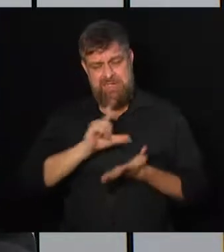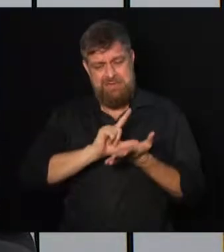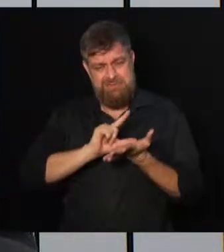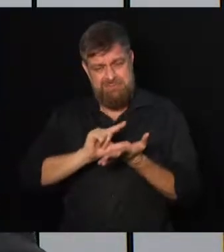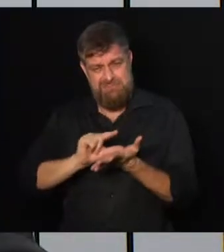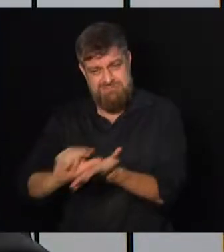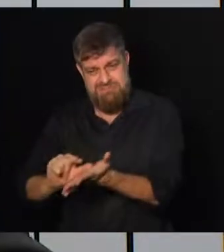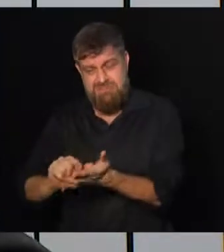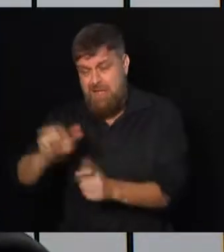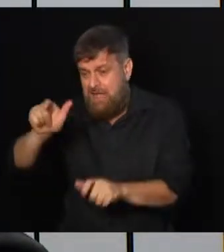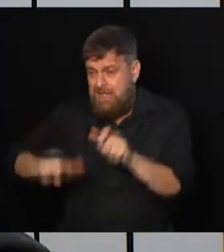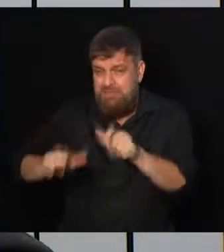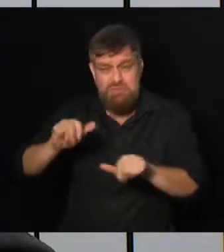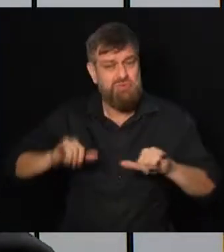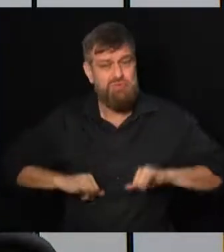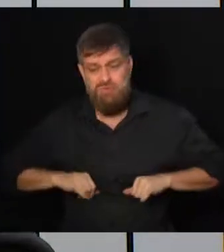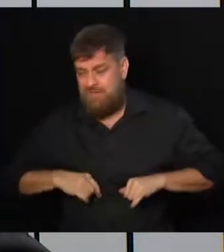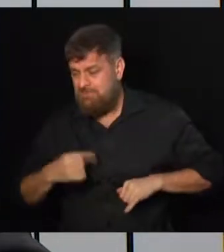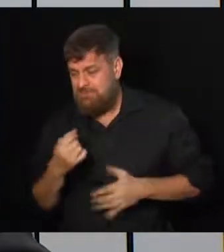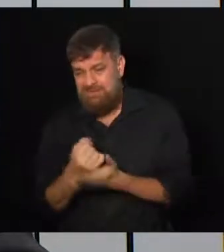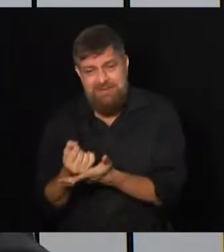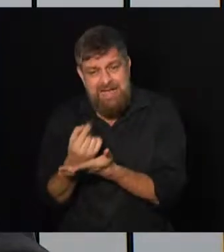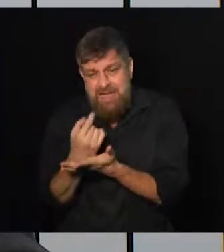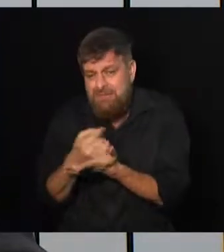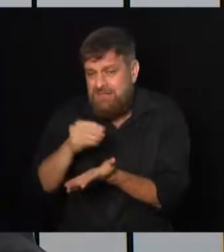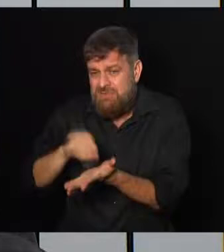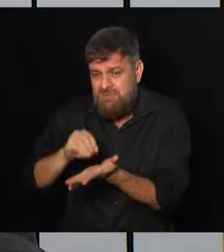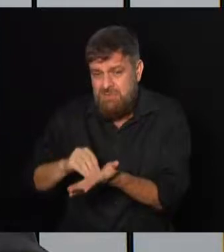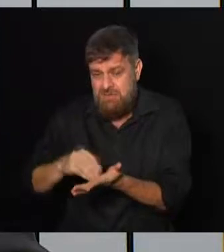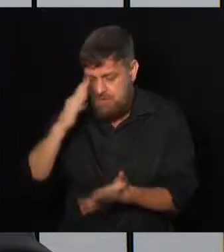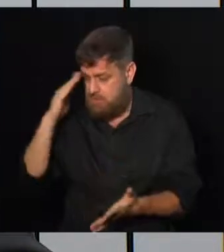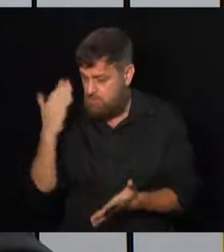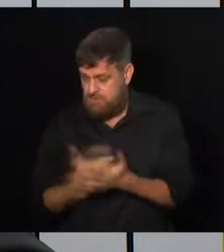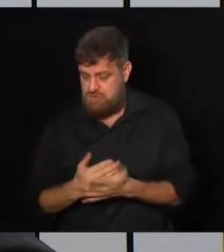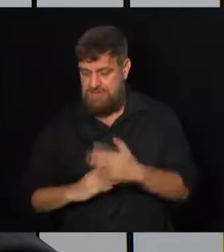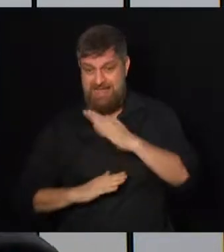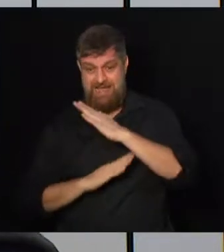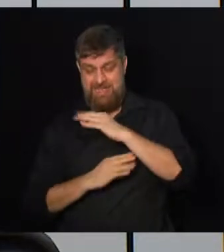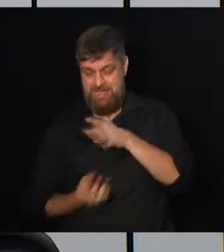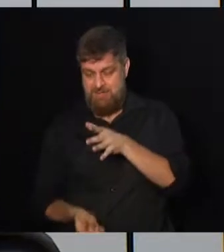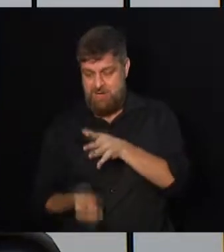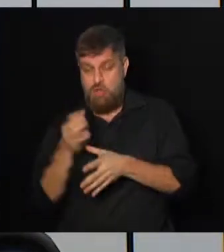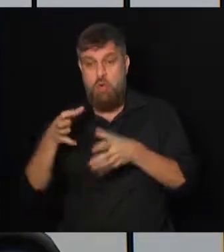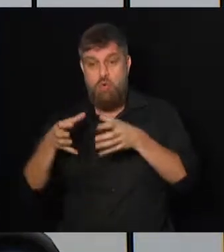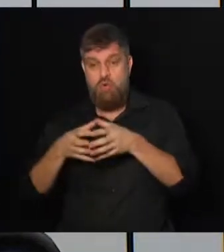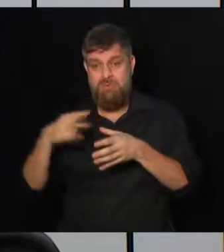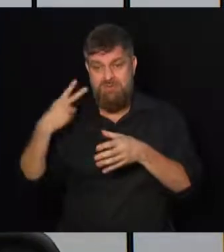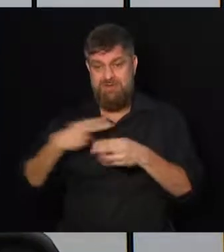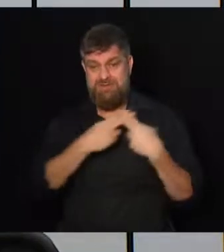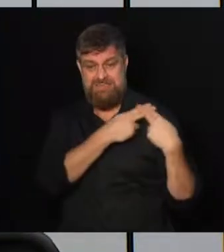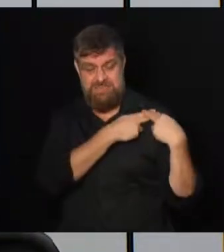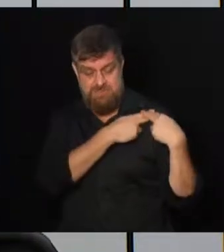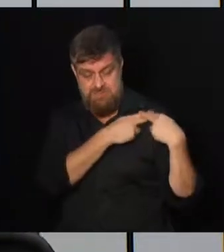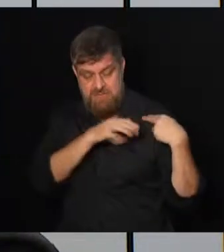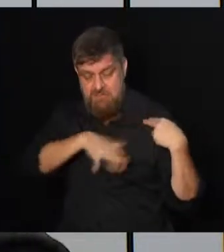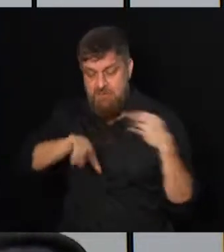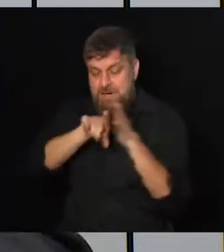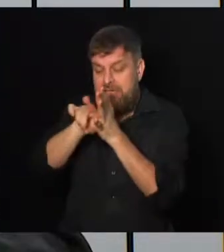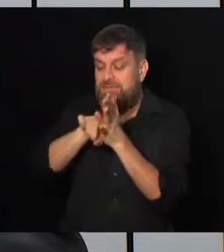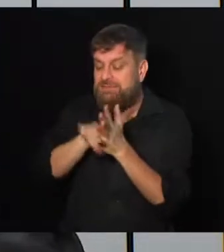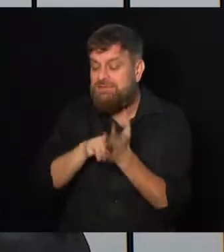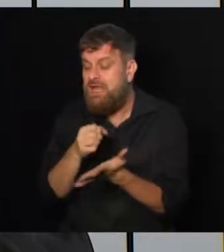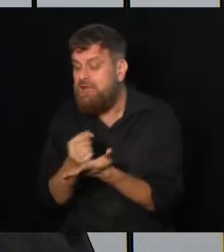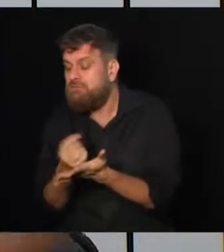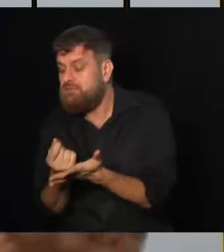então as pessoas sofrem muito com isso. Eu creio que esta comissão que o nosso Poder Legislativo fez, ela vai, pelo menos, se não